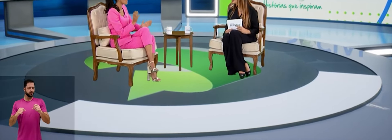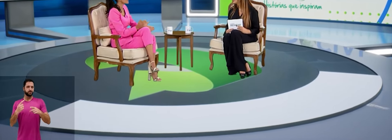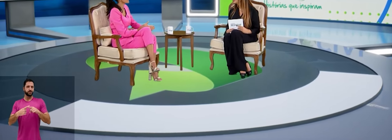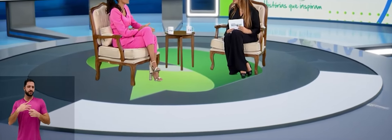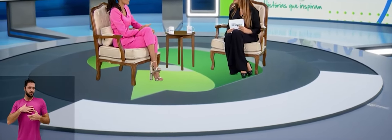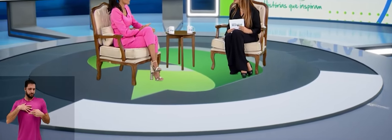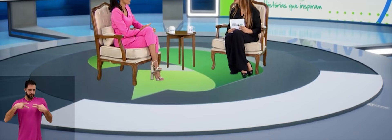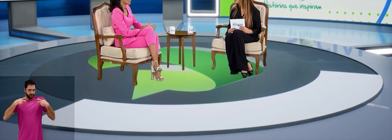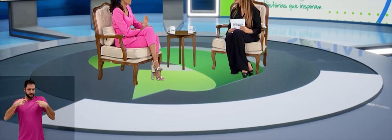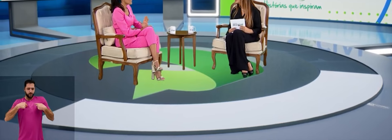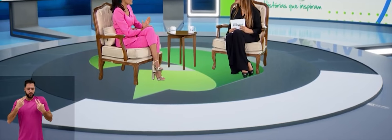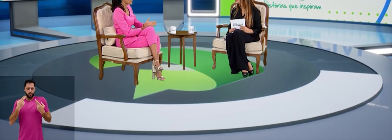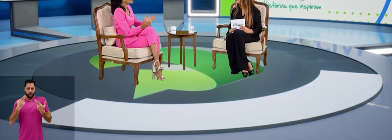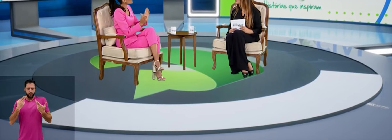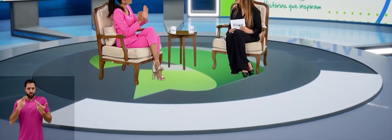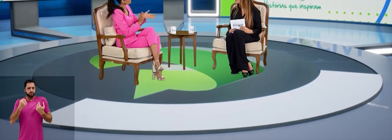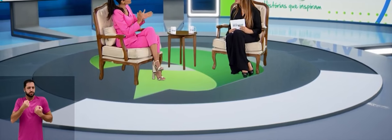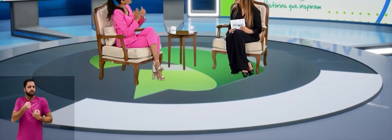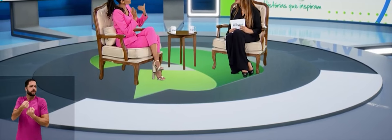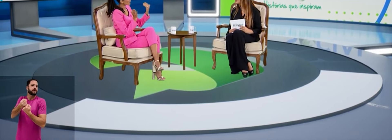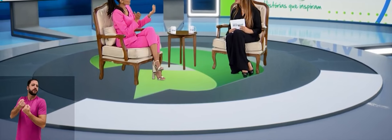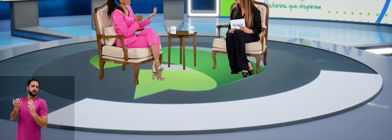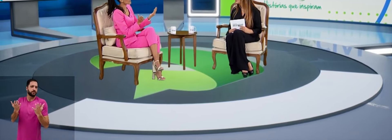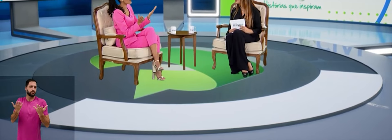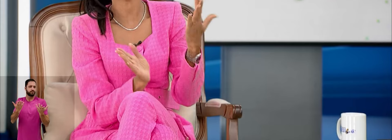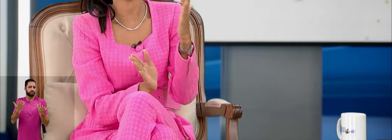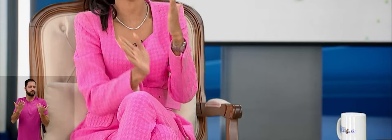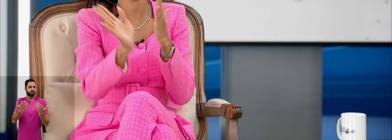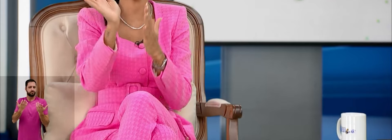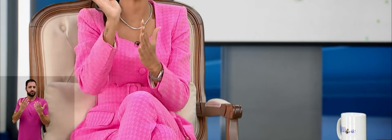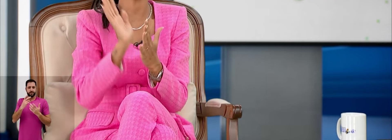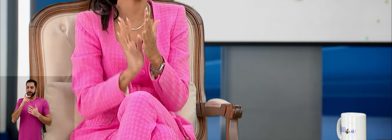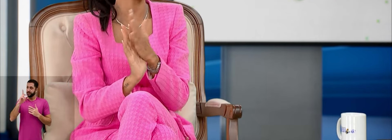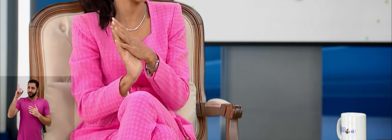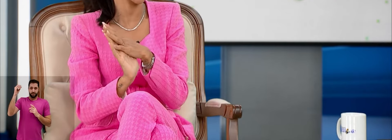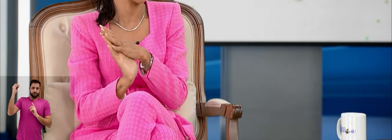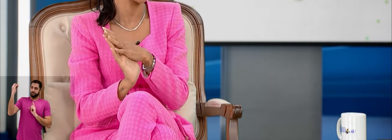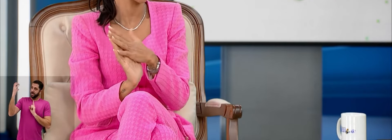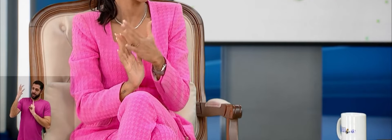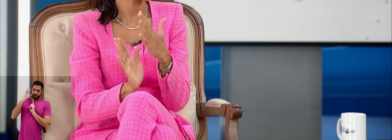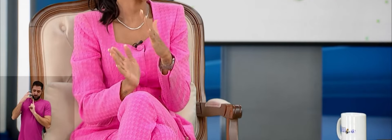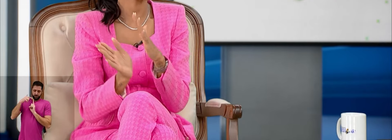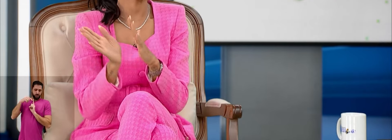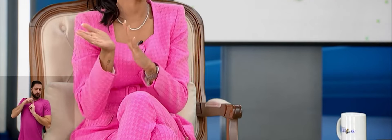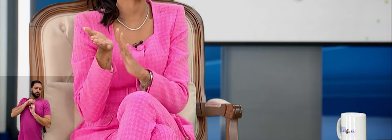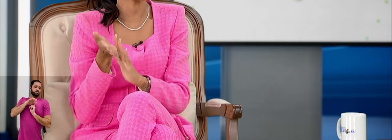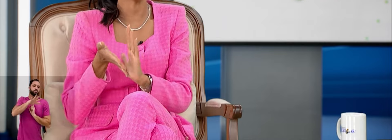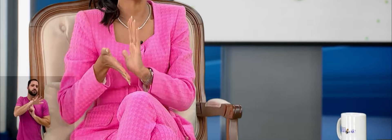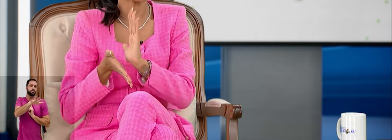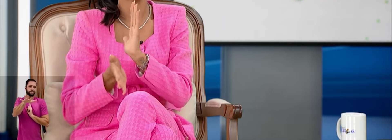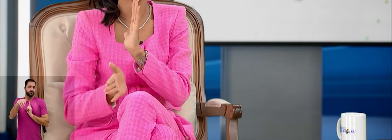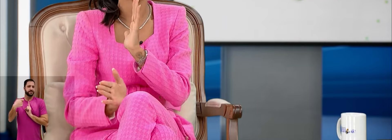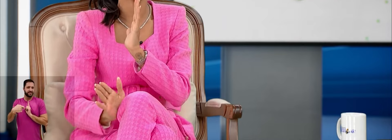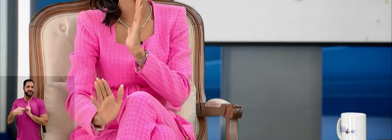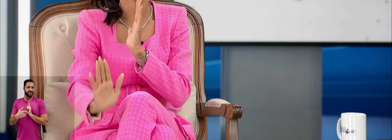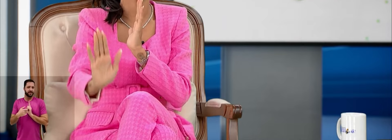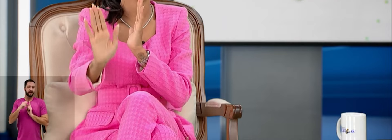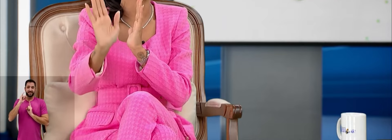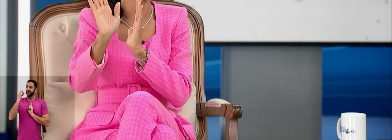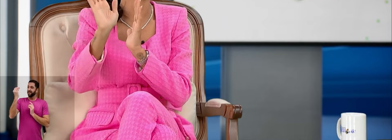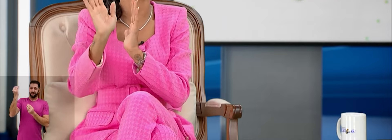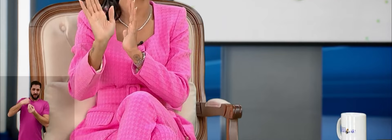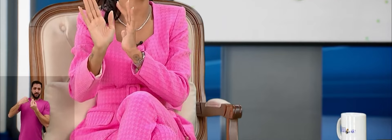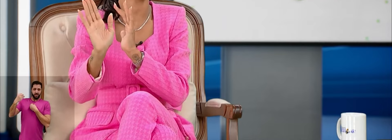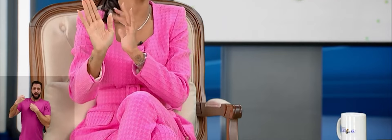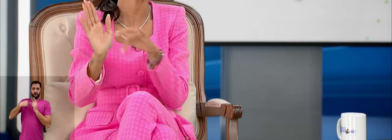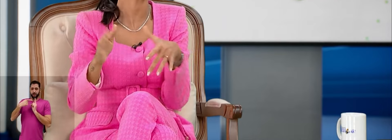que eu era um canal. Então, quando a gente é um canal, a gente recebe bênção. Só que se a gente não faz essa bênção